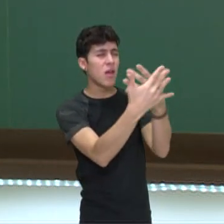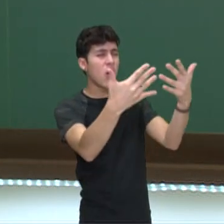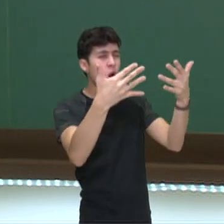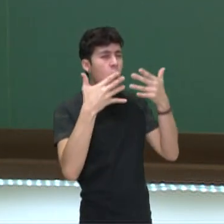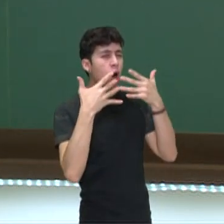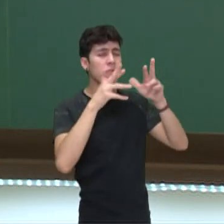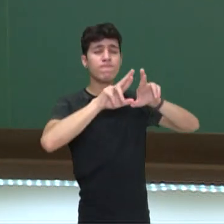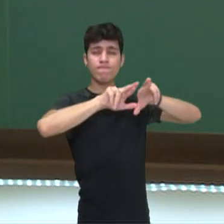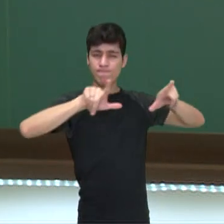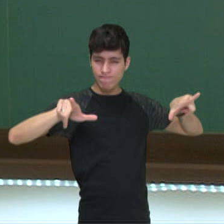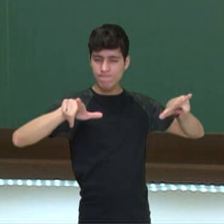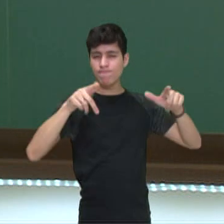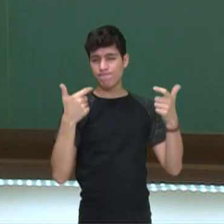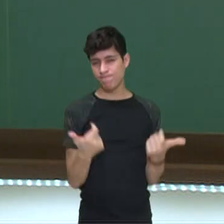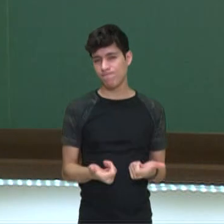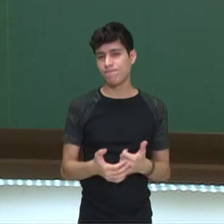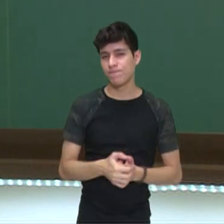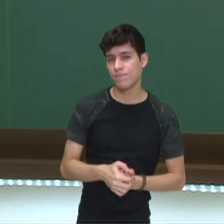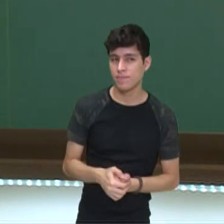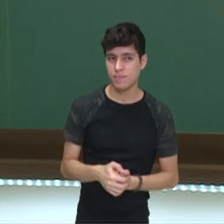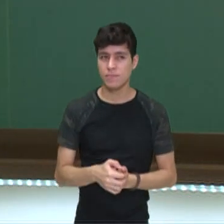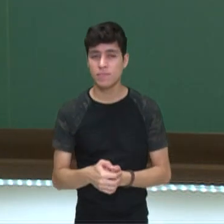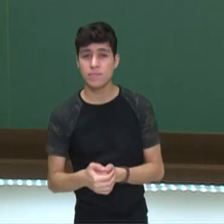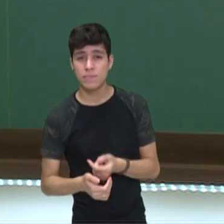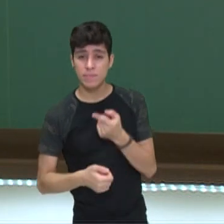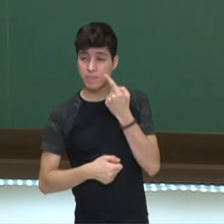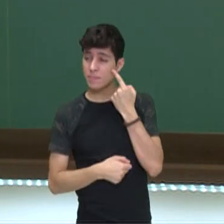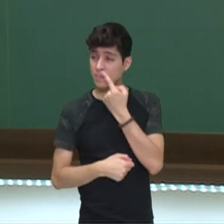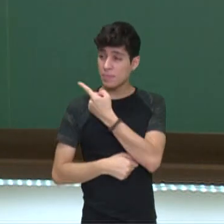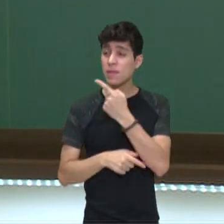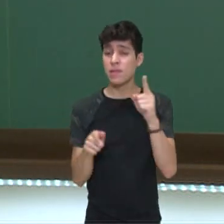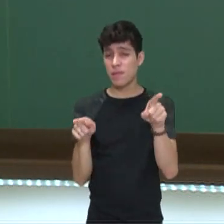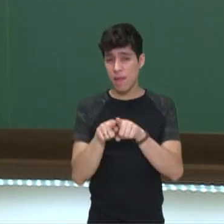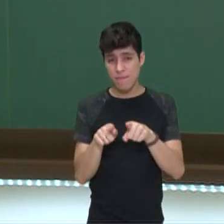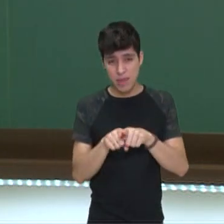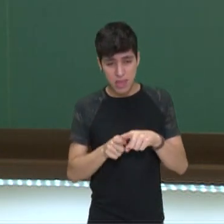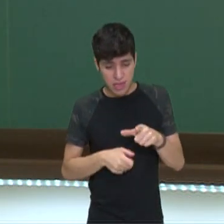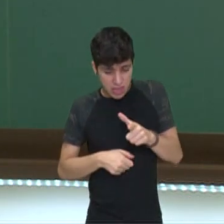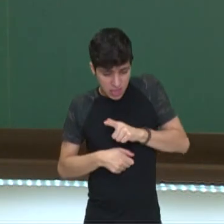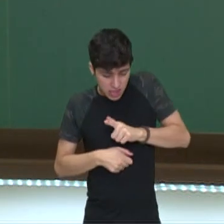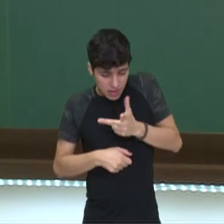elas emitem a luz na forma de cor, ok? E ainda, nós temos